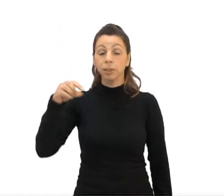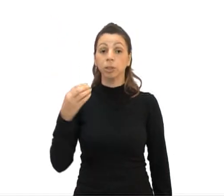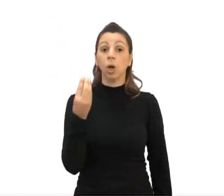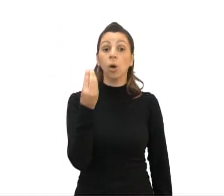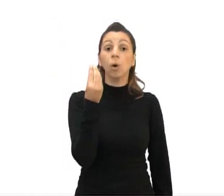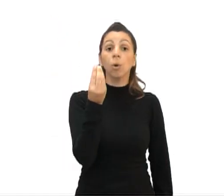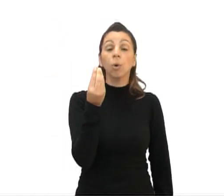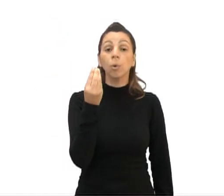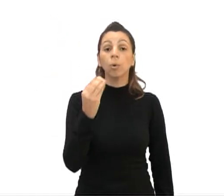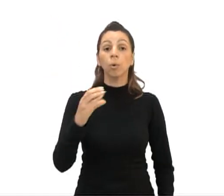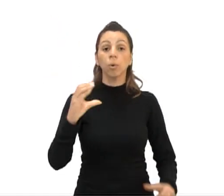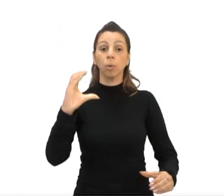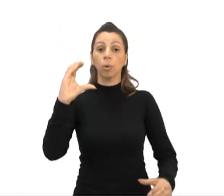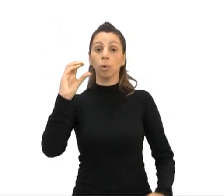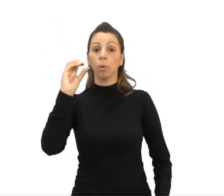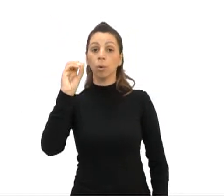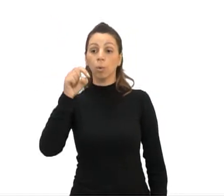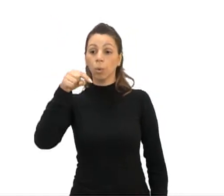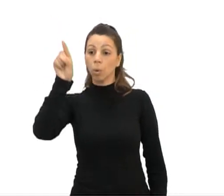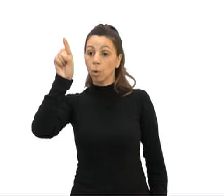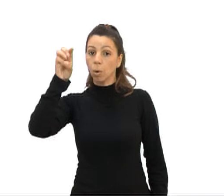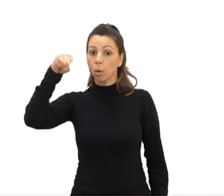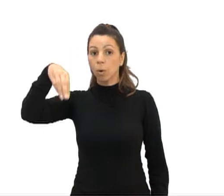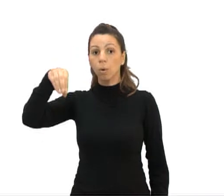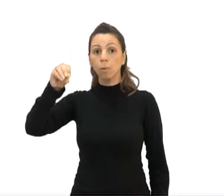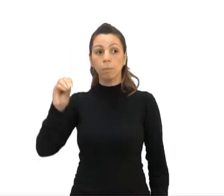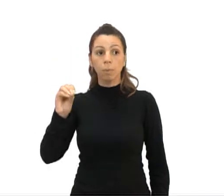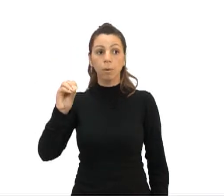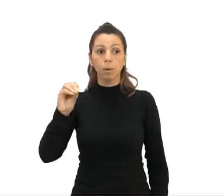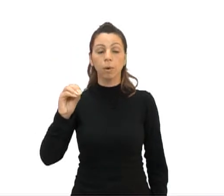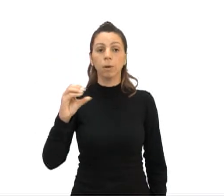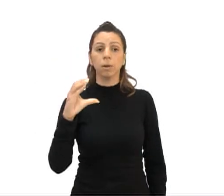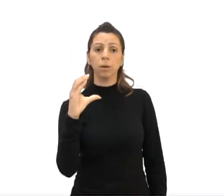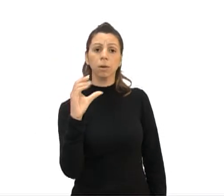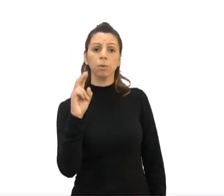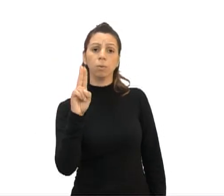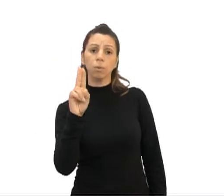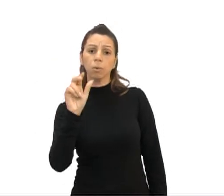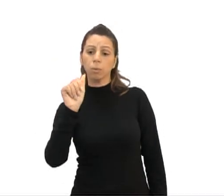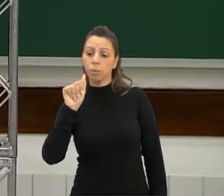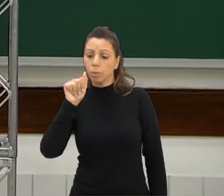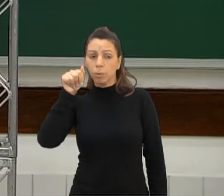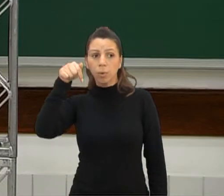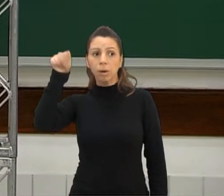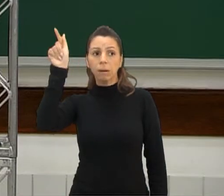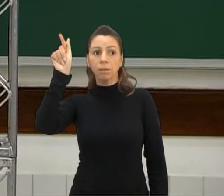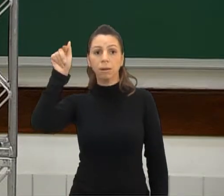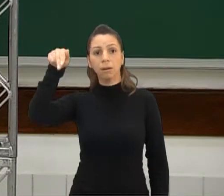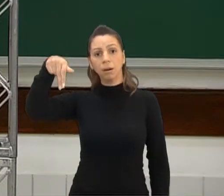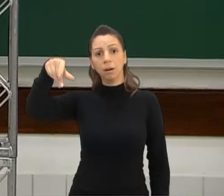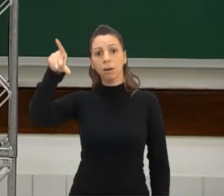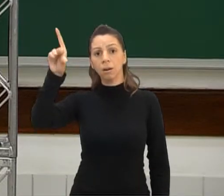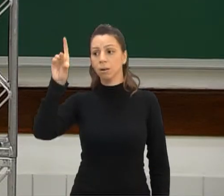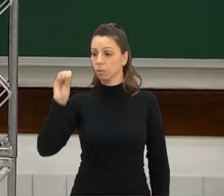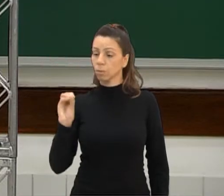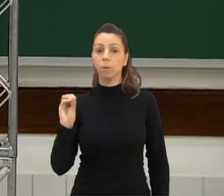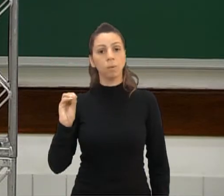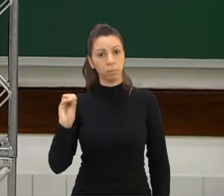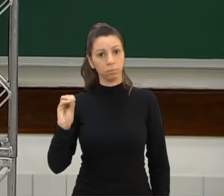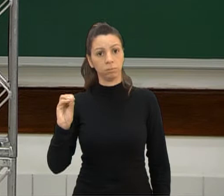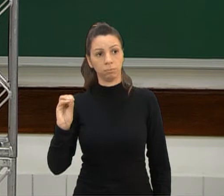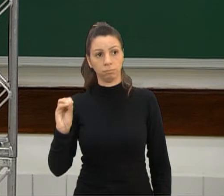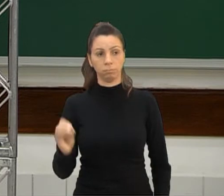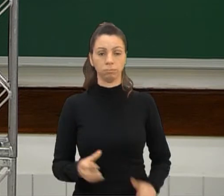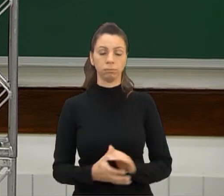Também. Quando vendrá? E o que te parece? Todas entre interrogativas, né? Que, como e